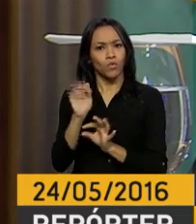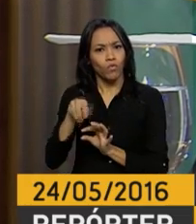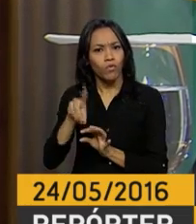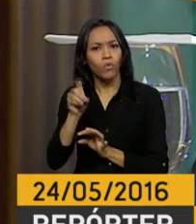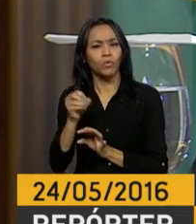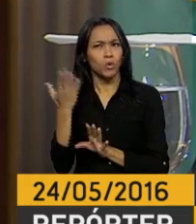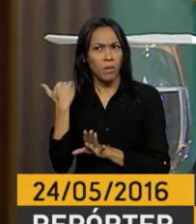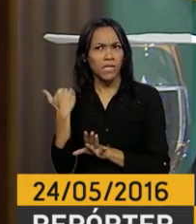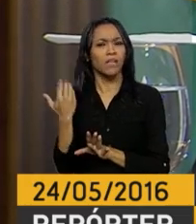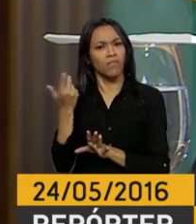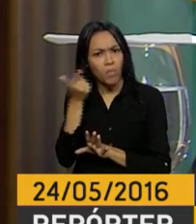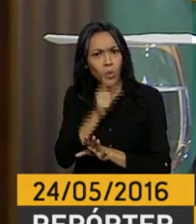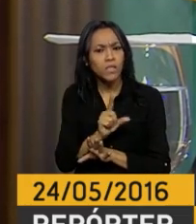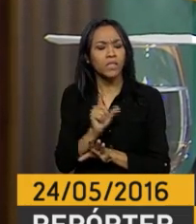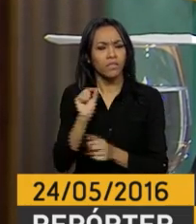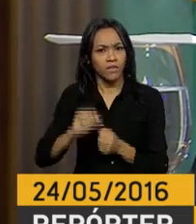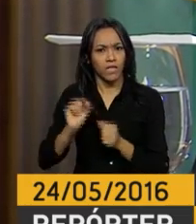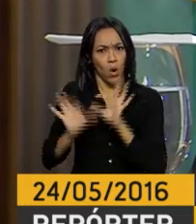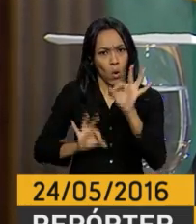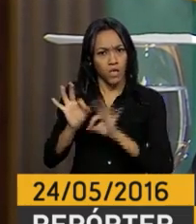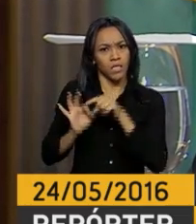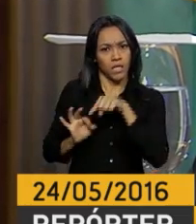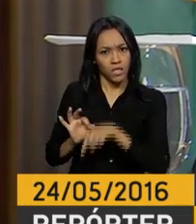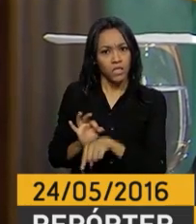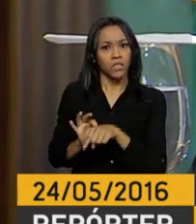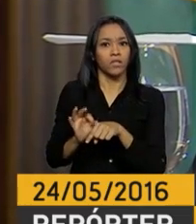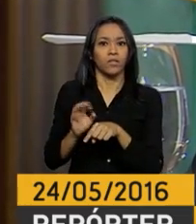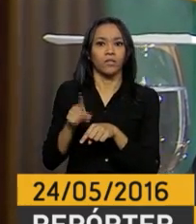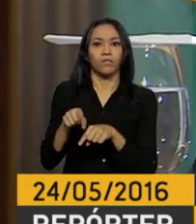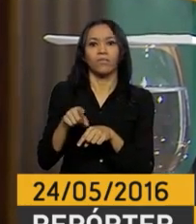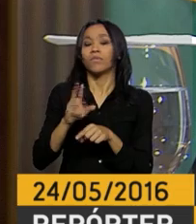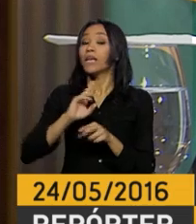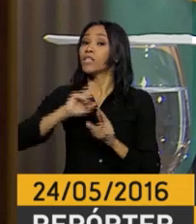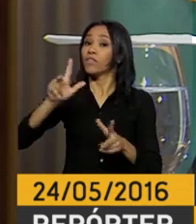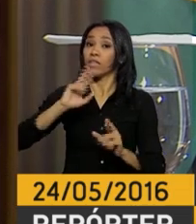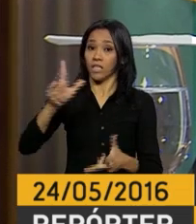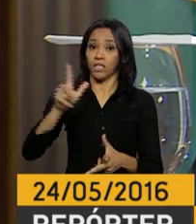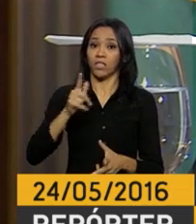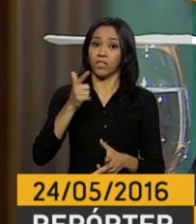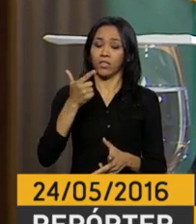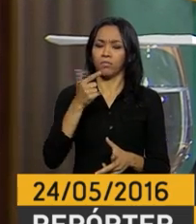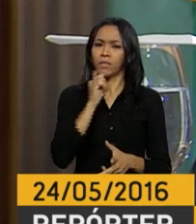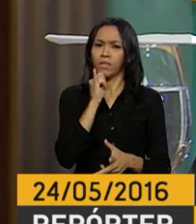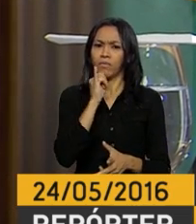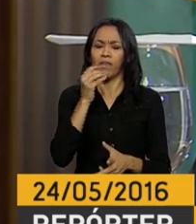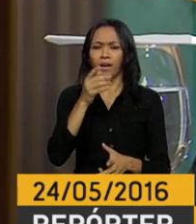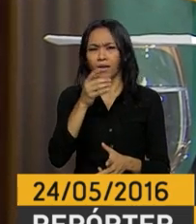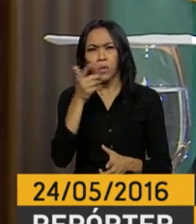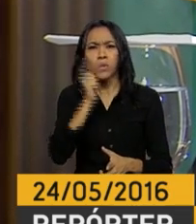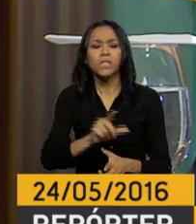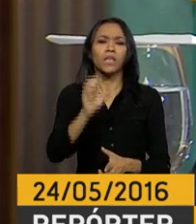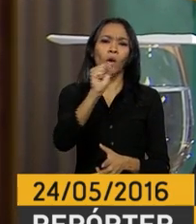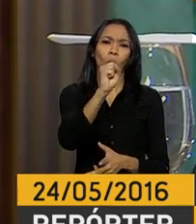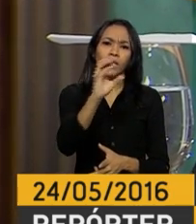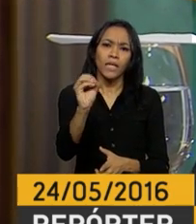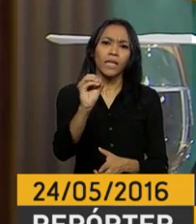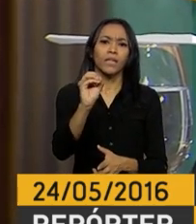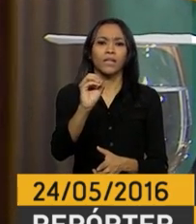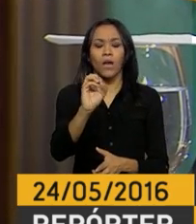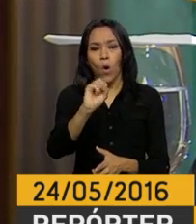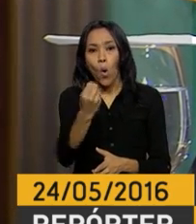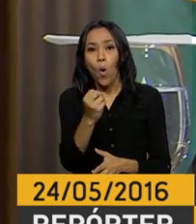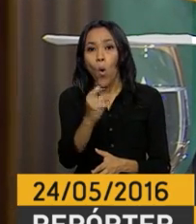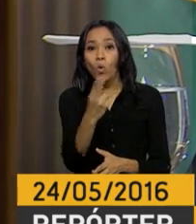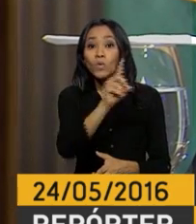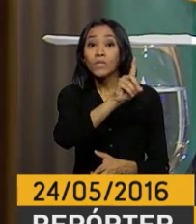falava-se, nós vamos atingir um fundo soberano, isso não tem nada a ver com as reservas internacionais, né? Que vai atingir 80, 100 bilhões de reais. Mas